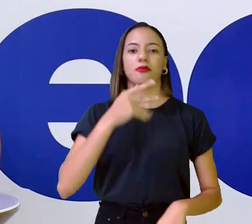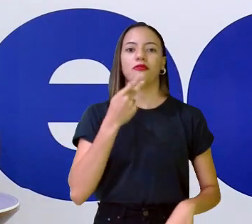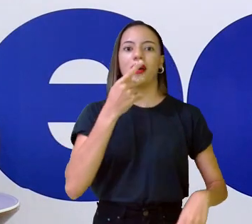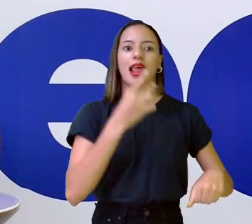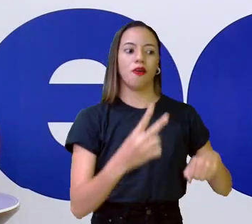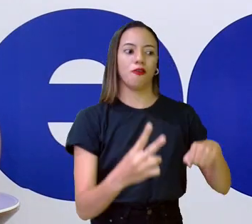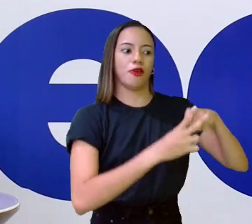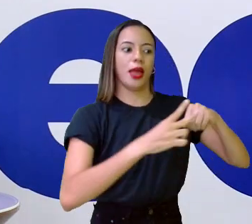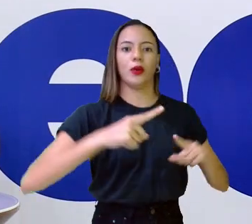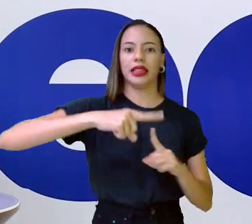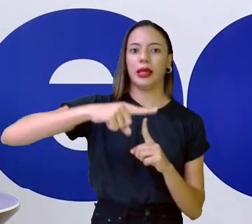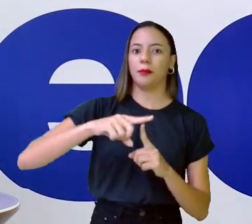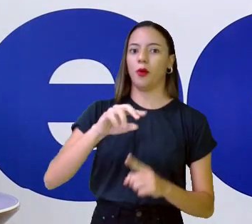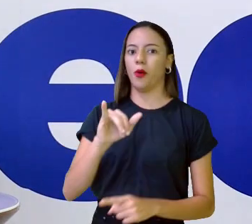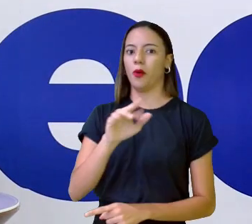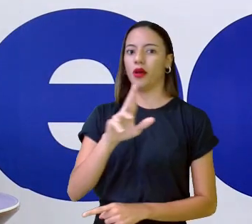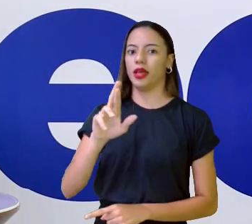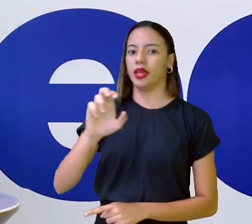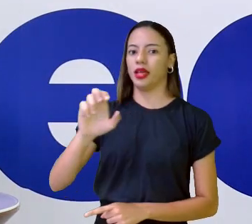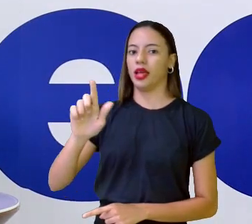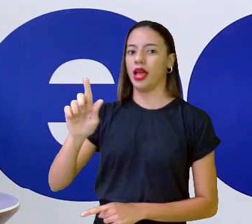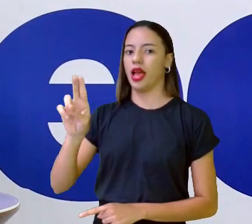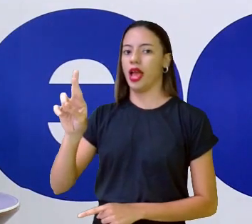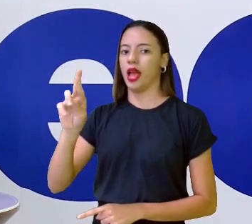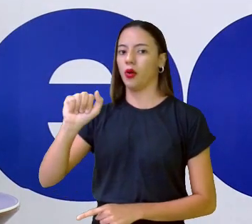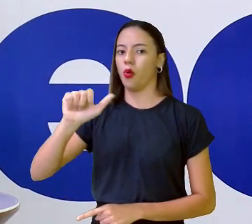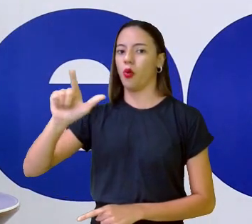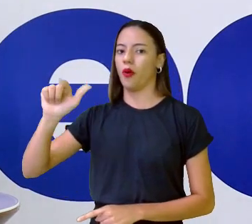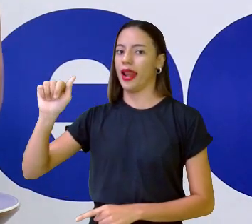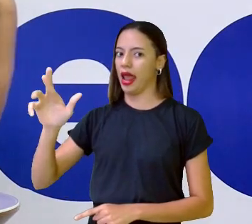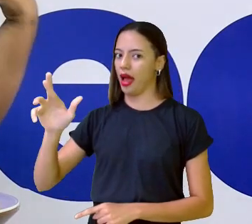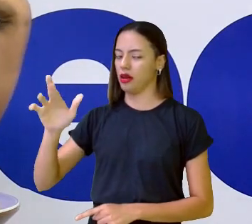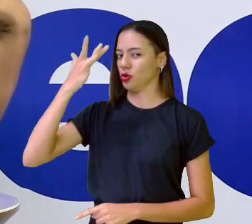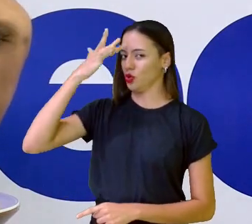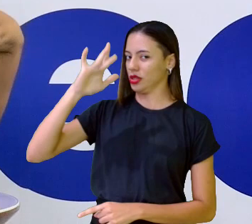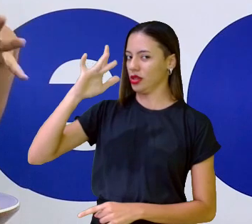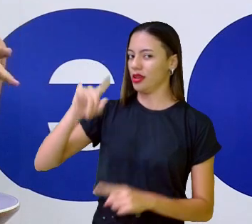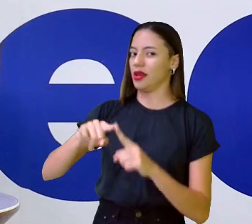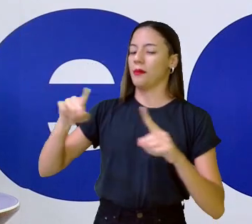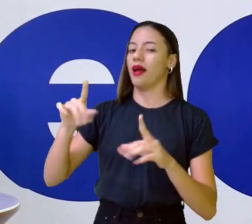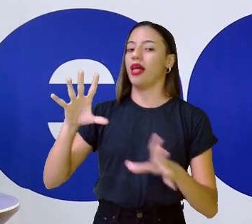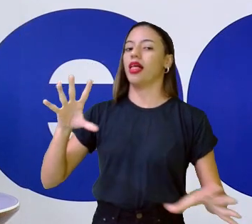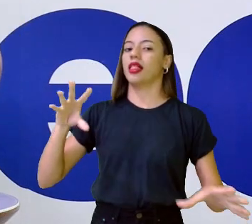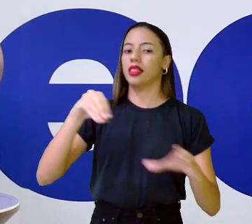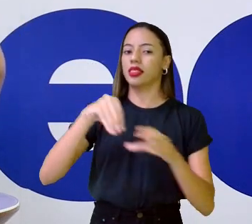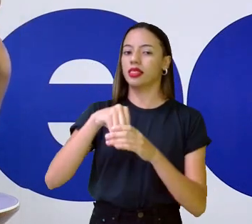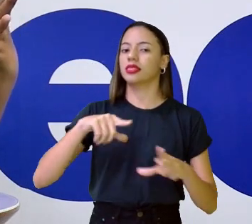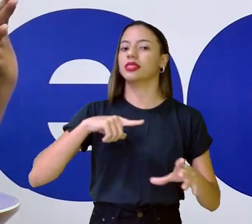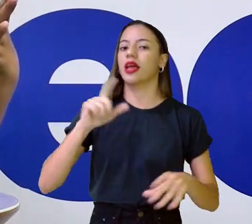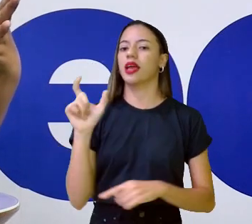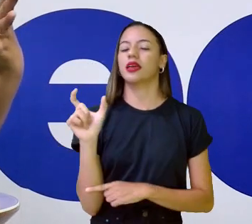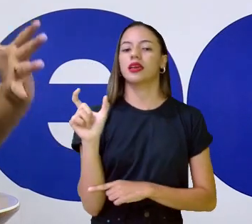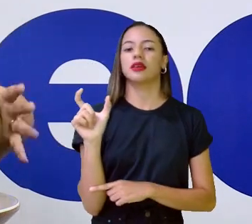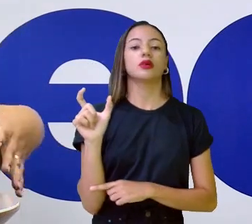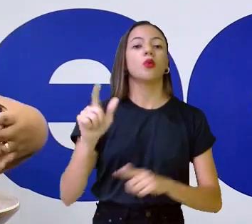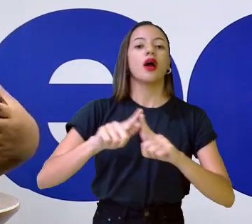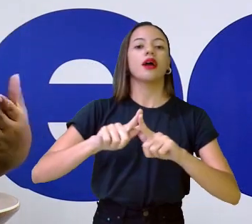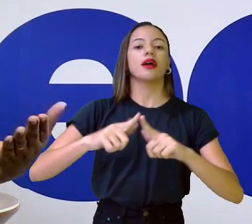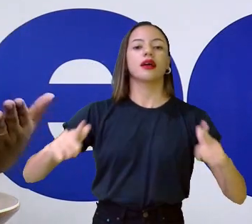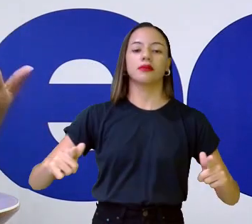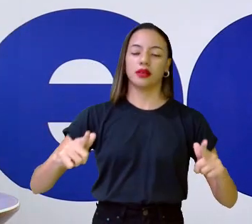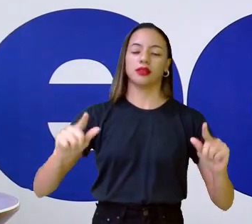né? Isso, pois é. Mas aí, dentro dele tem uma gramática, não é, professora Adriana?